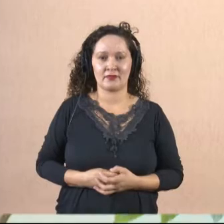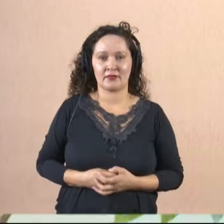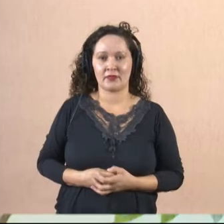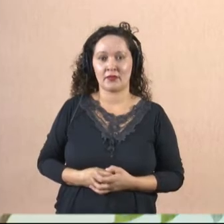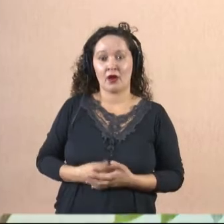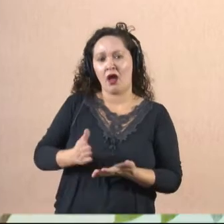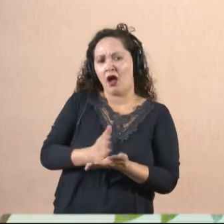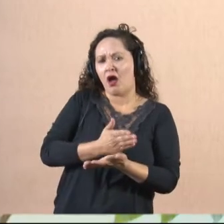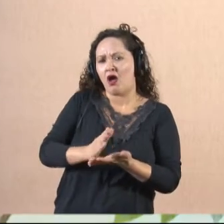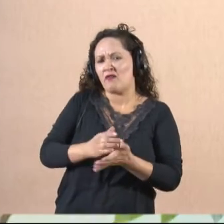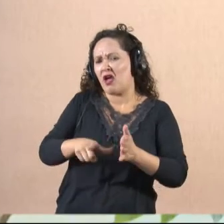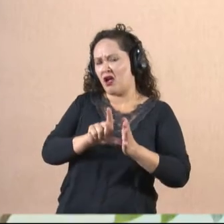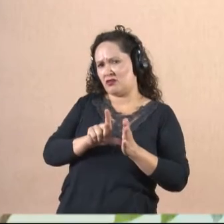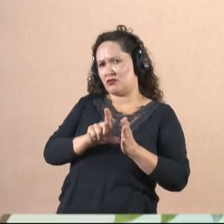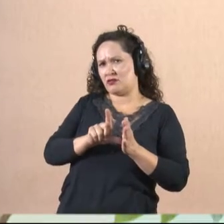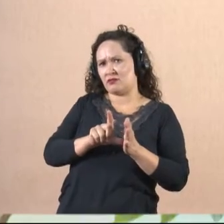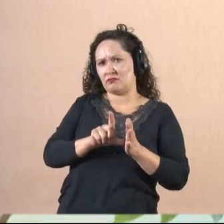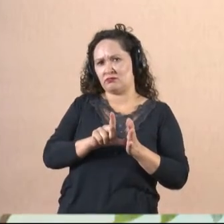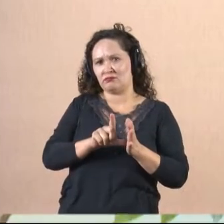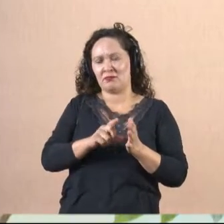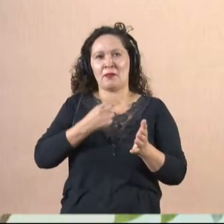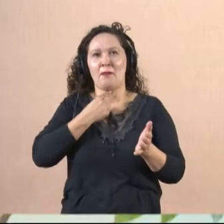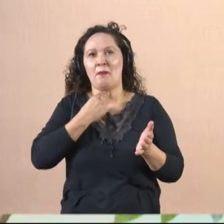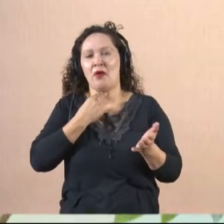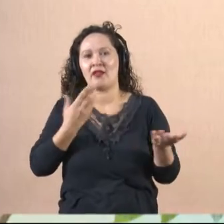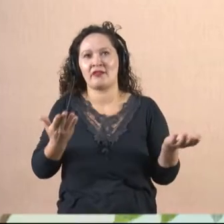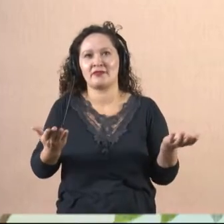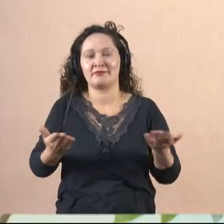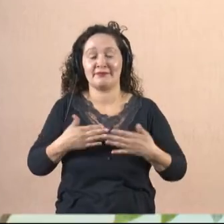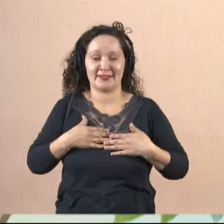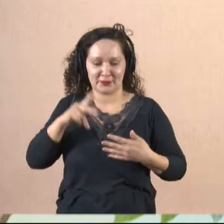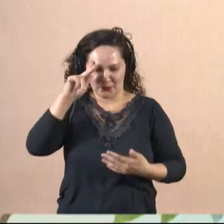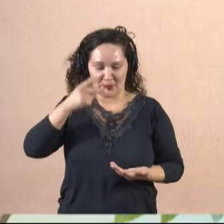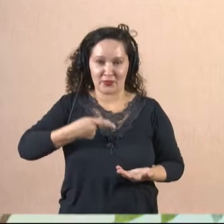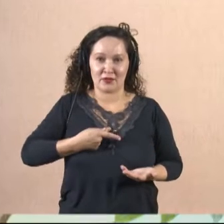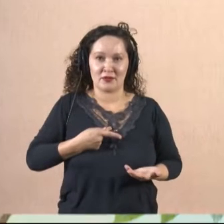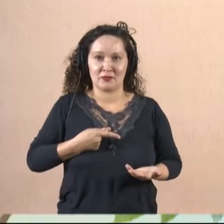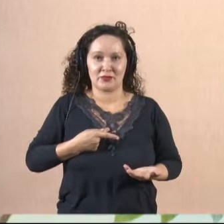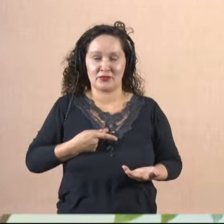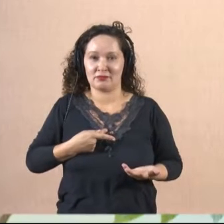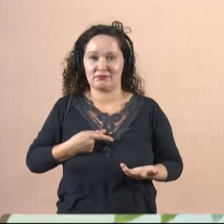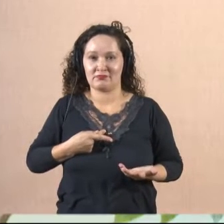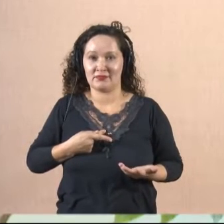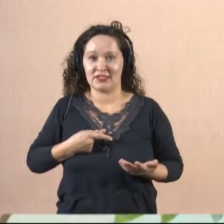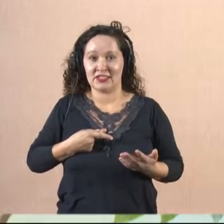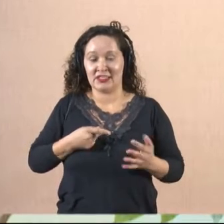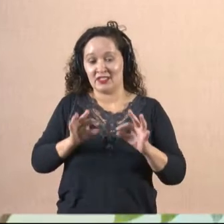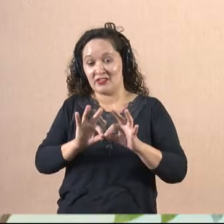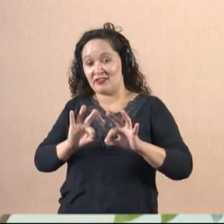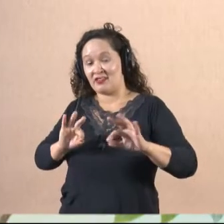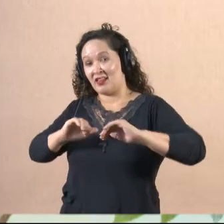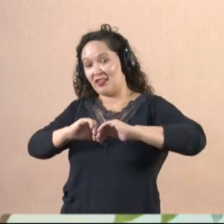talvez é prematuro e não poderia me deixar ao luxo de falar